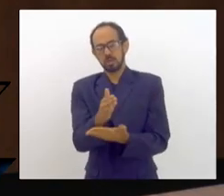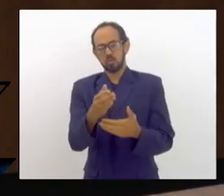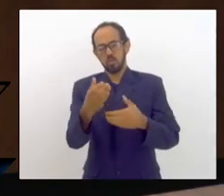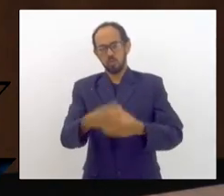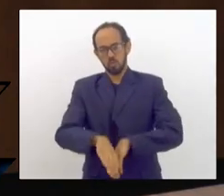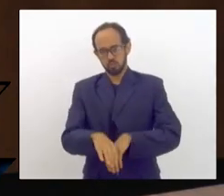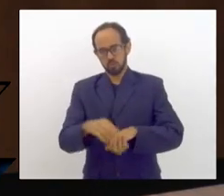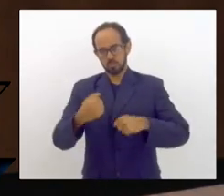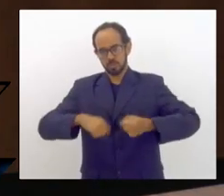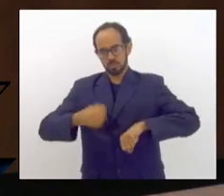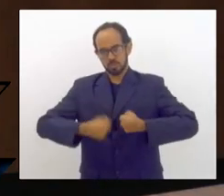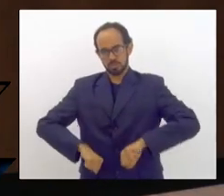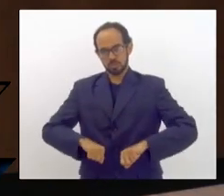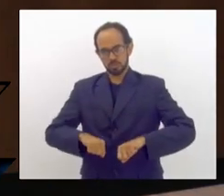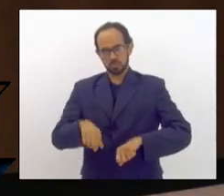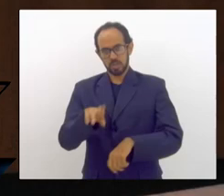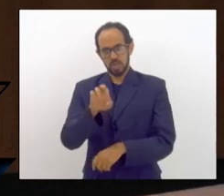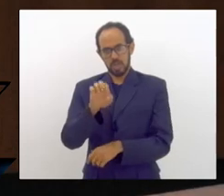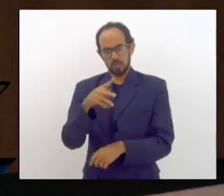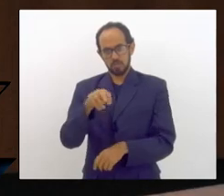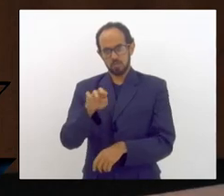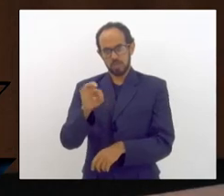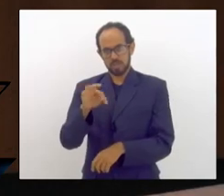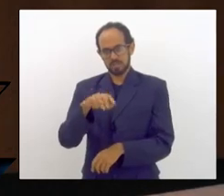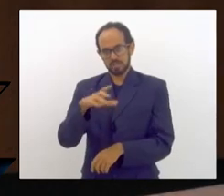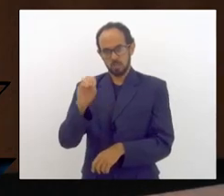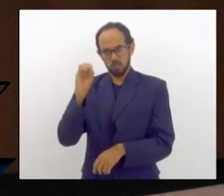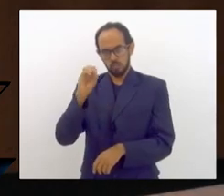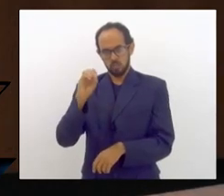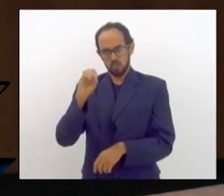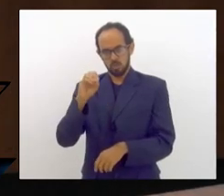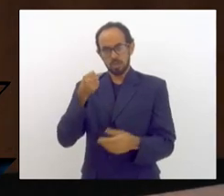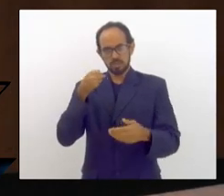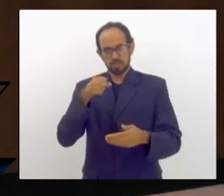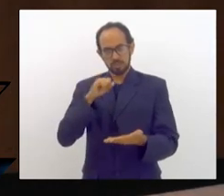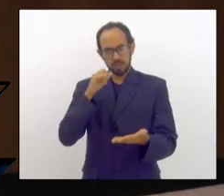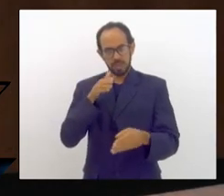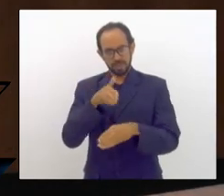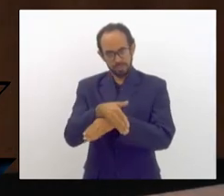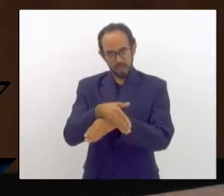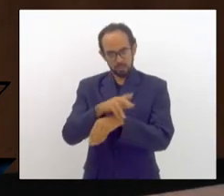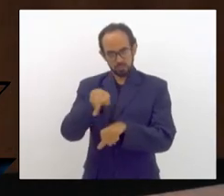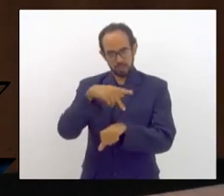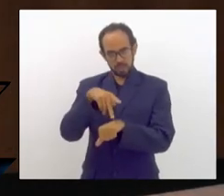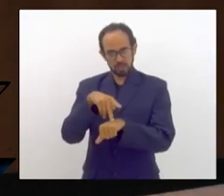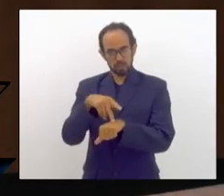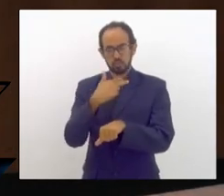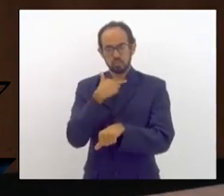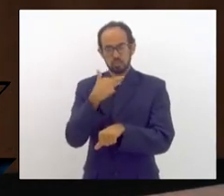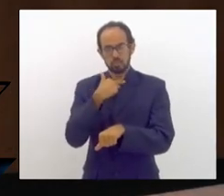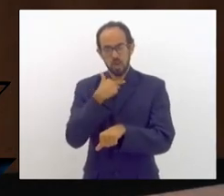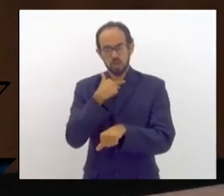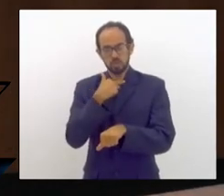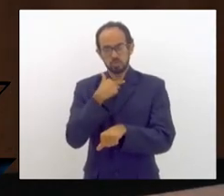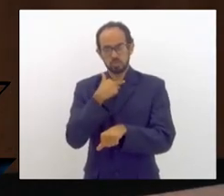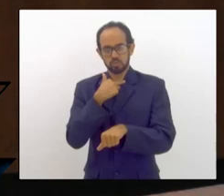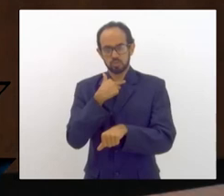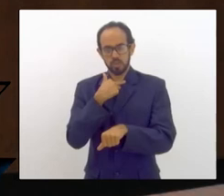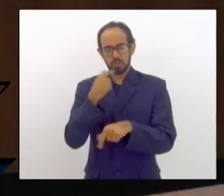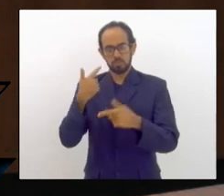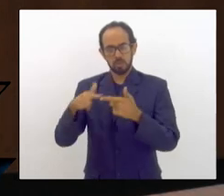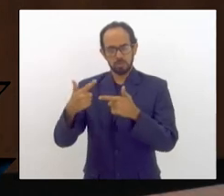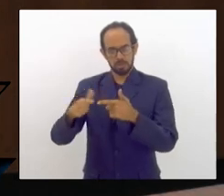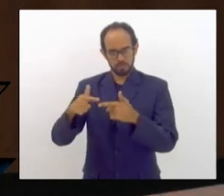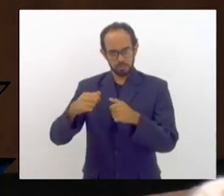eu preciso ter reputação ilibada, se para entrar num país eu não posso ter, eu tenho que ter no meu passaporte todas